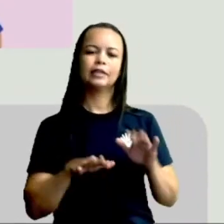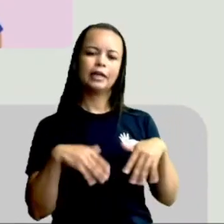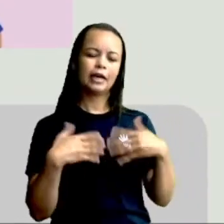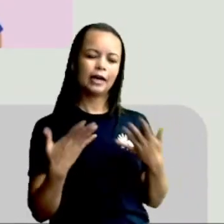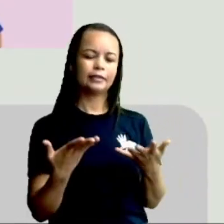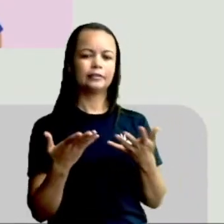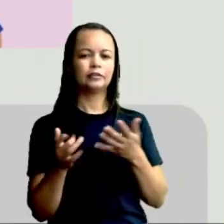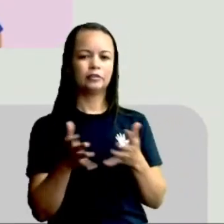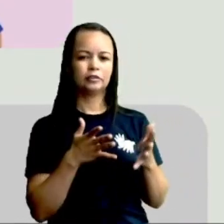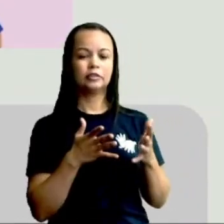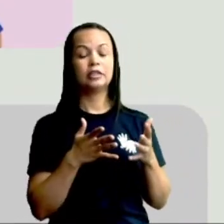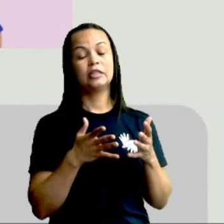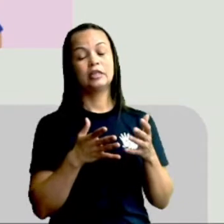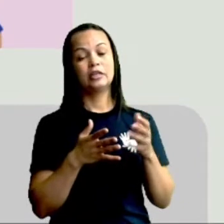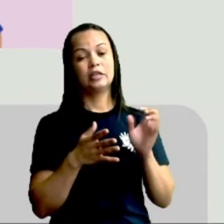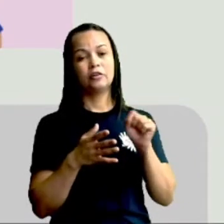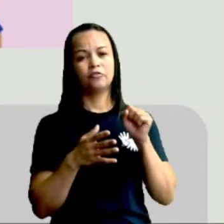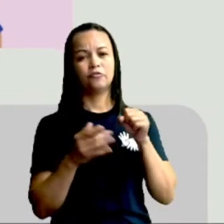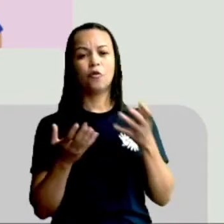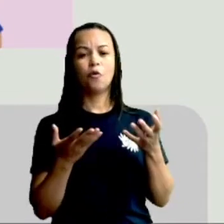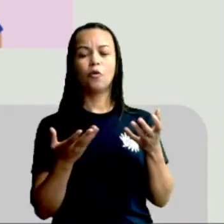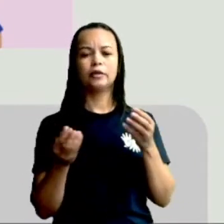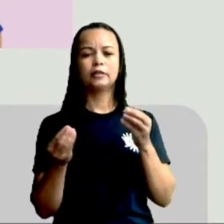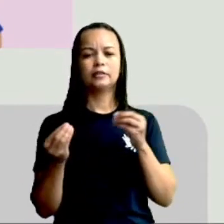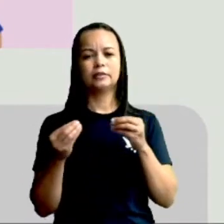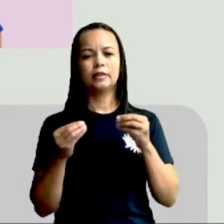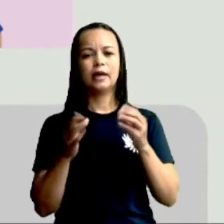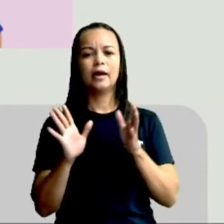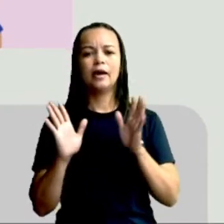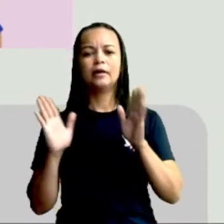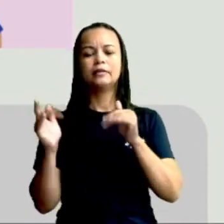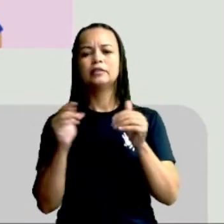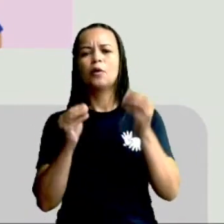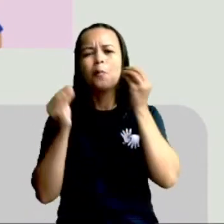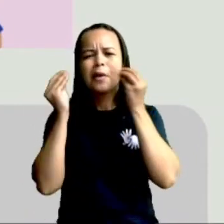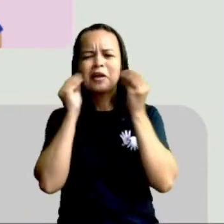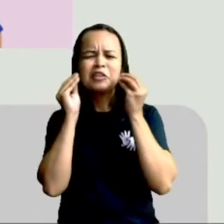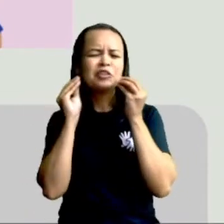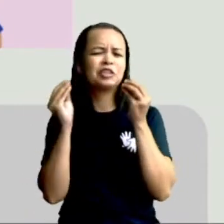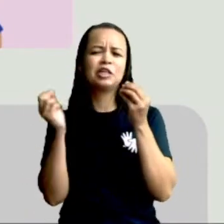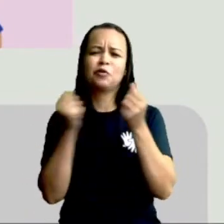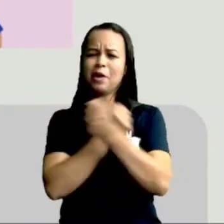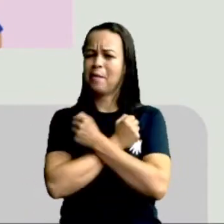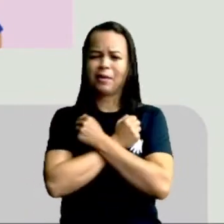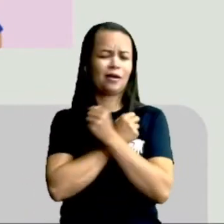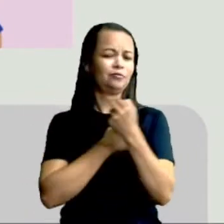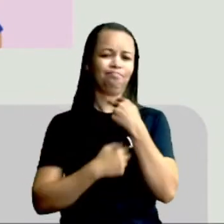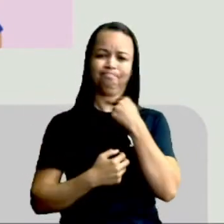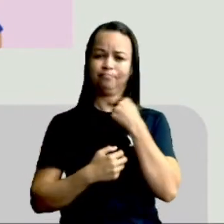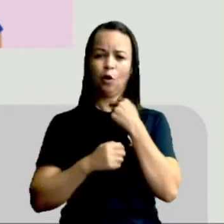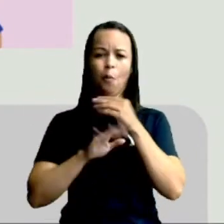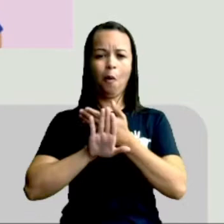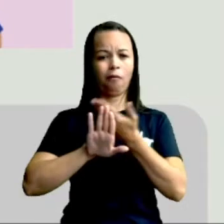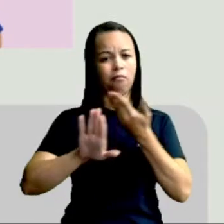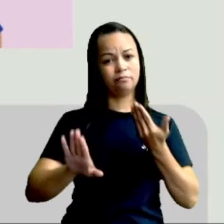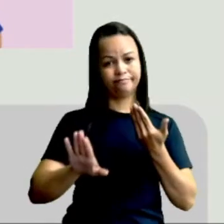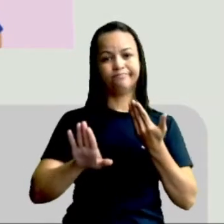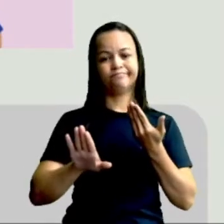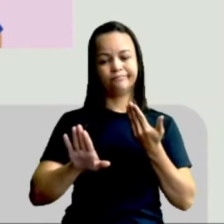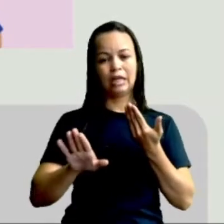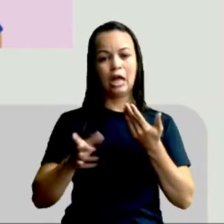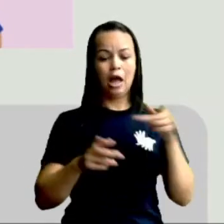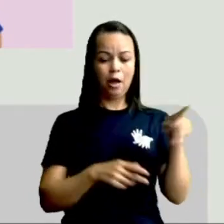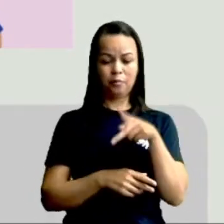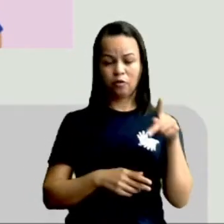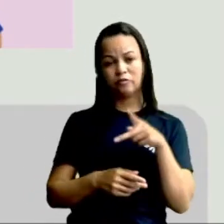E assim foi, despedimos-nos uns dos outros, mas sem beijinhos e nem abraços. A professora explicou-nos que